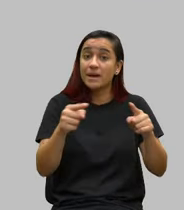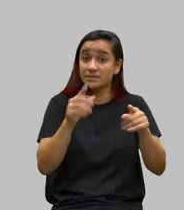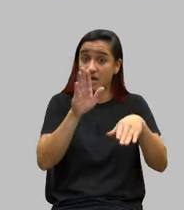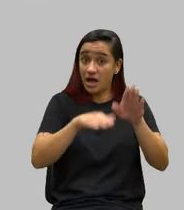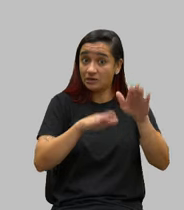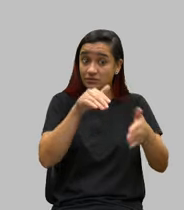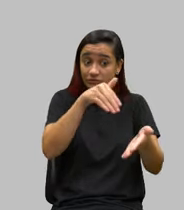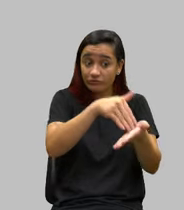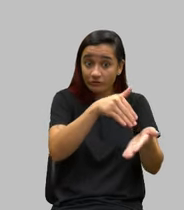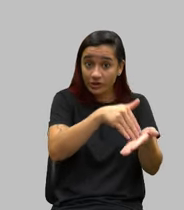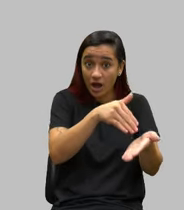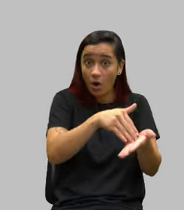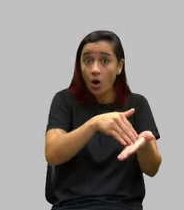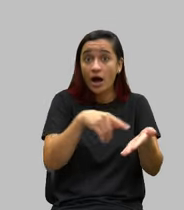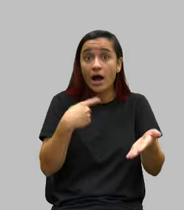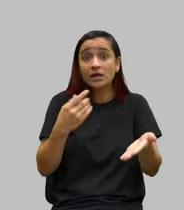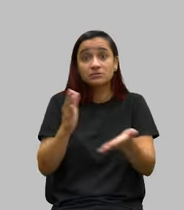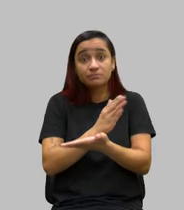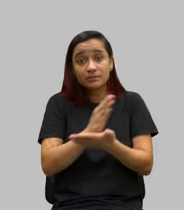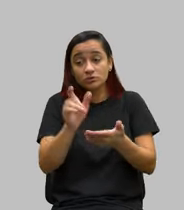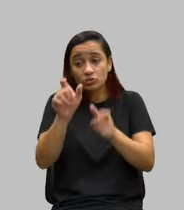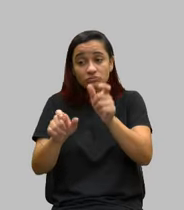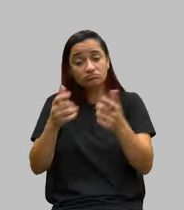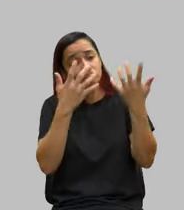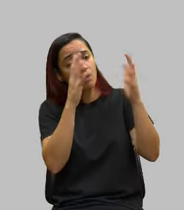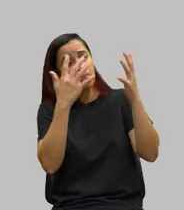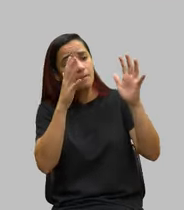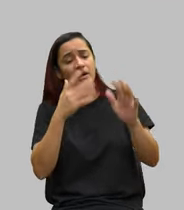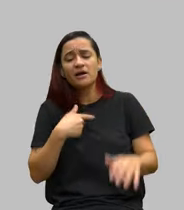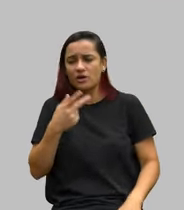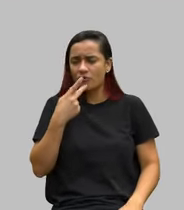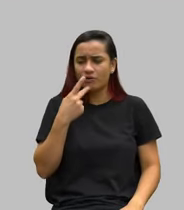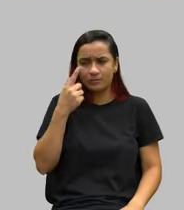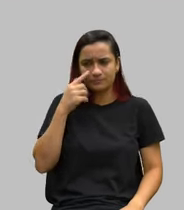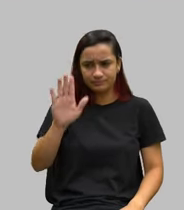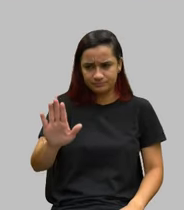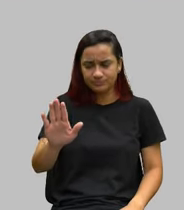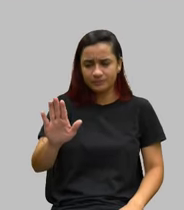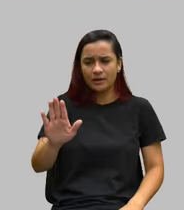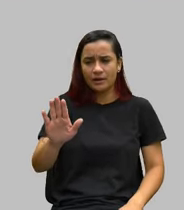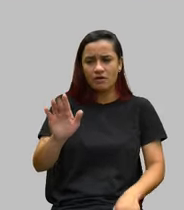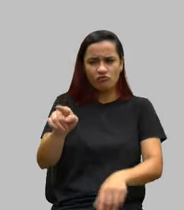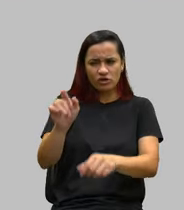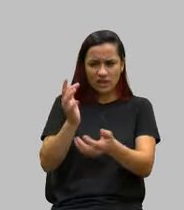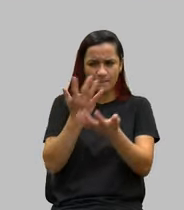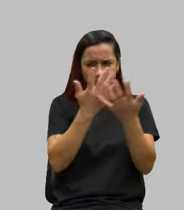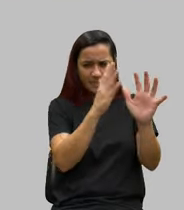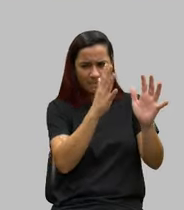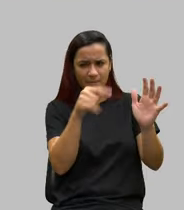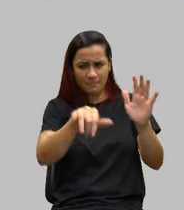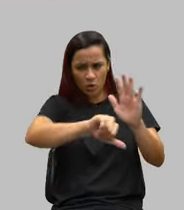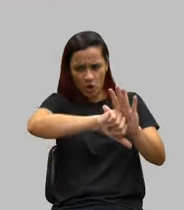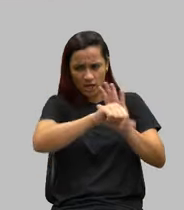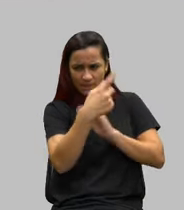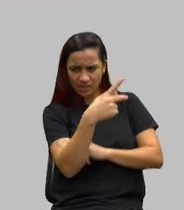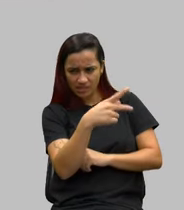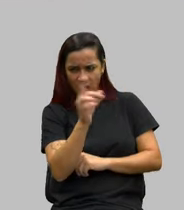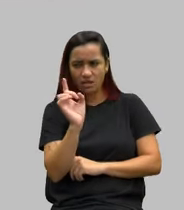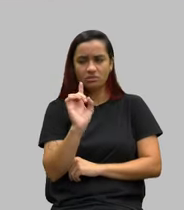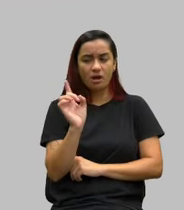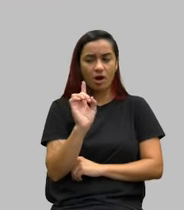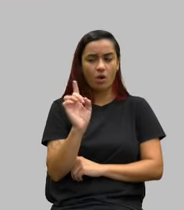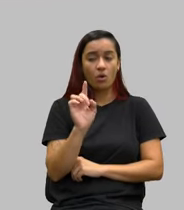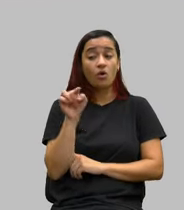egresso as pessoas começam a bater palma eu interrompo fal amigo te falar uma coisa você não tá batendo palma pro crime que ele praticou você tá batendo